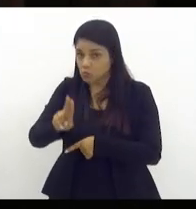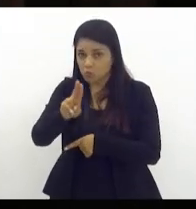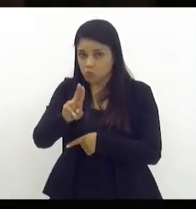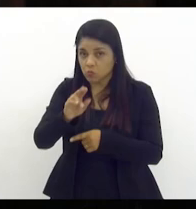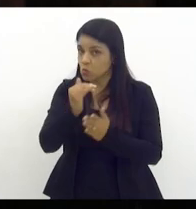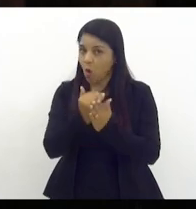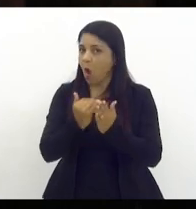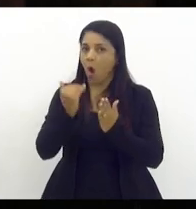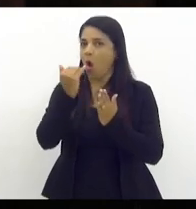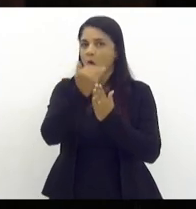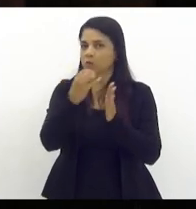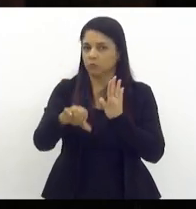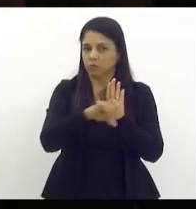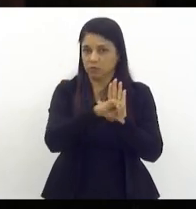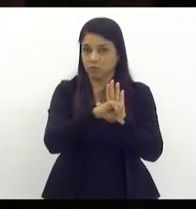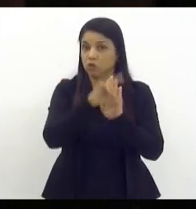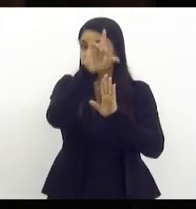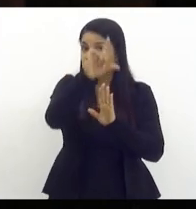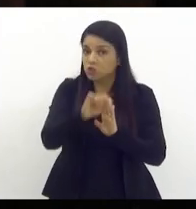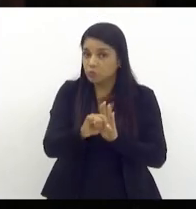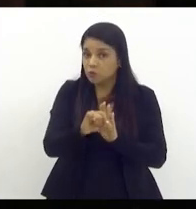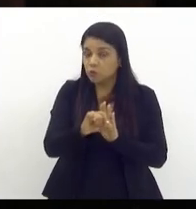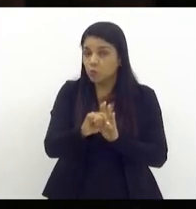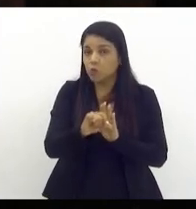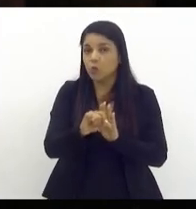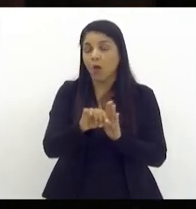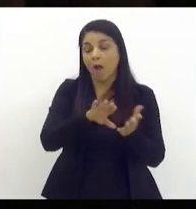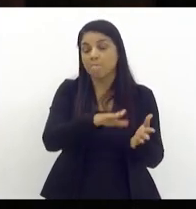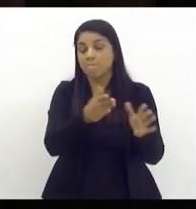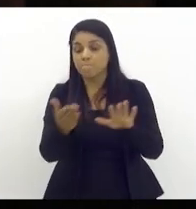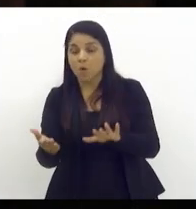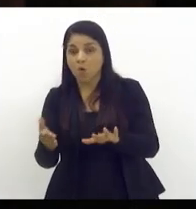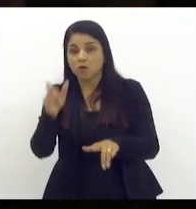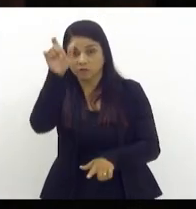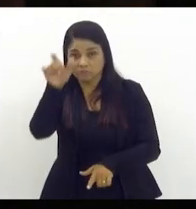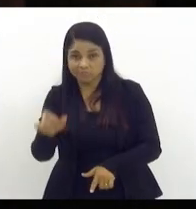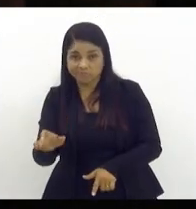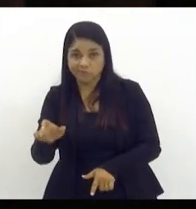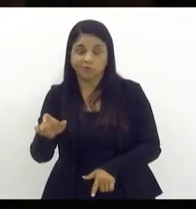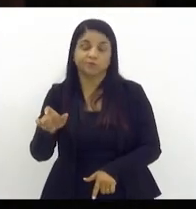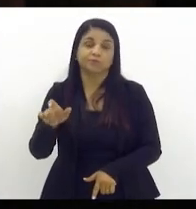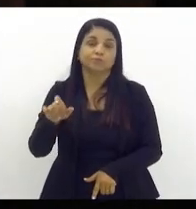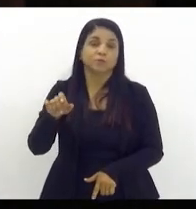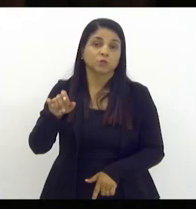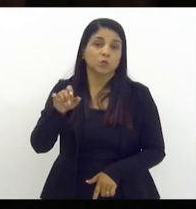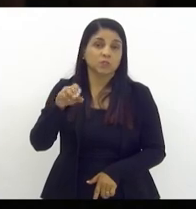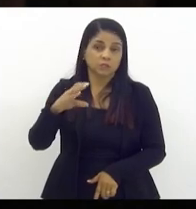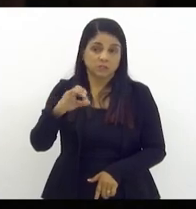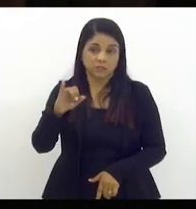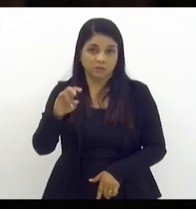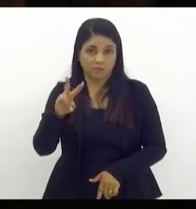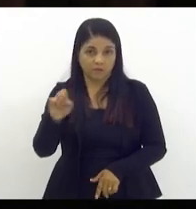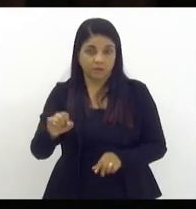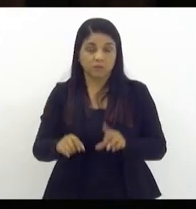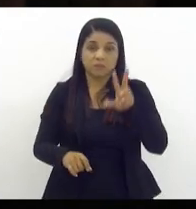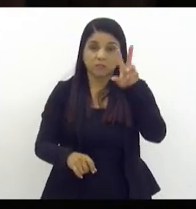crime, reduziu a letalidade de civis e reduziu a letalidade de policiais. Muito